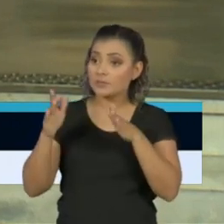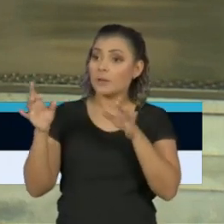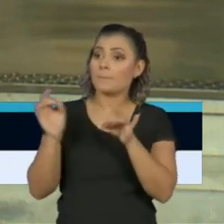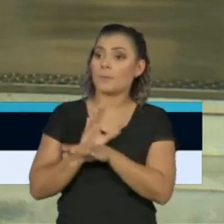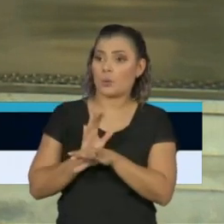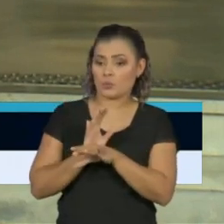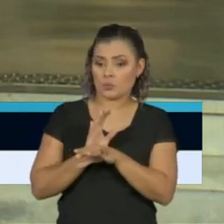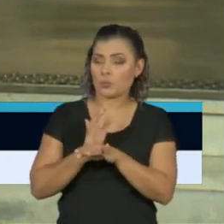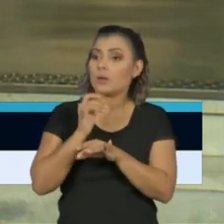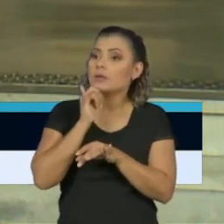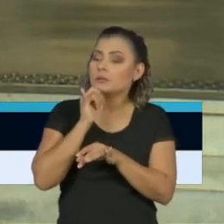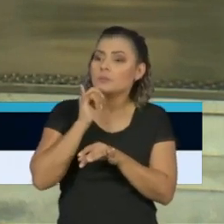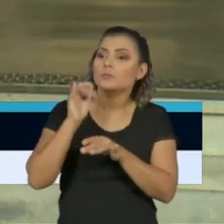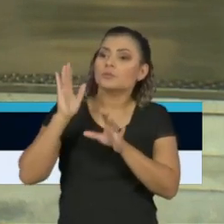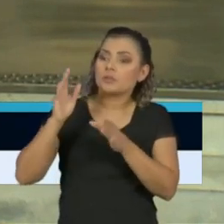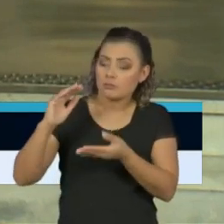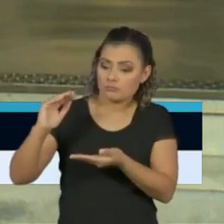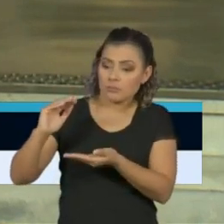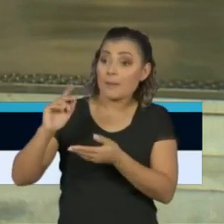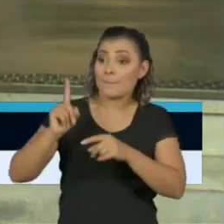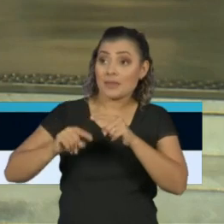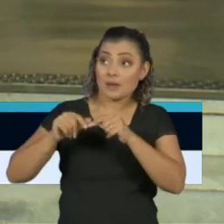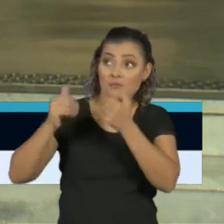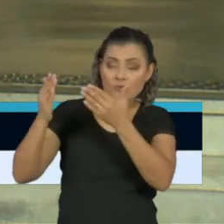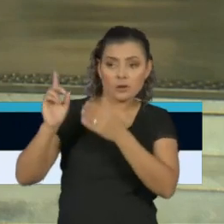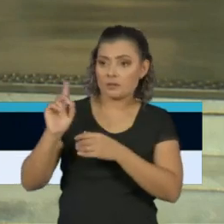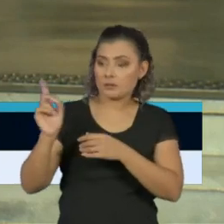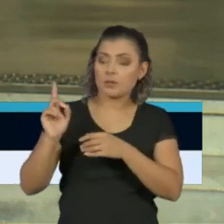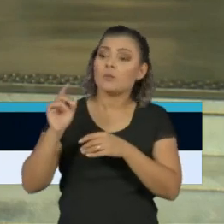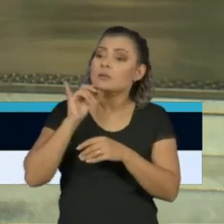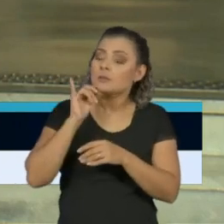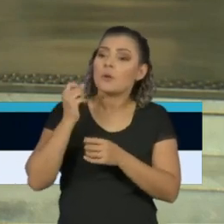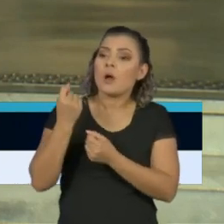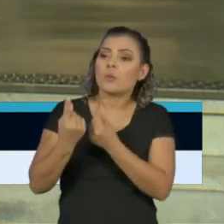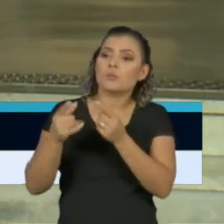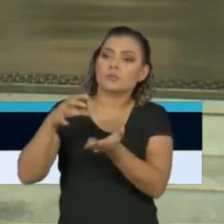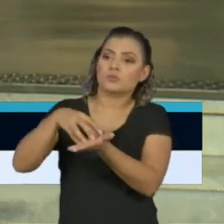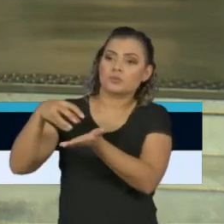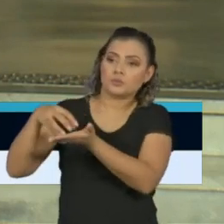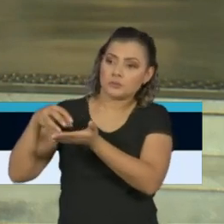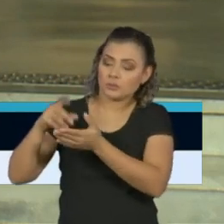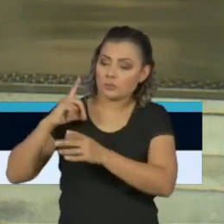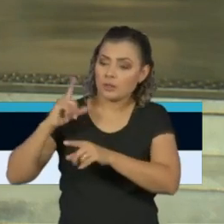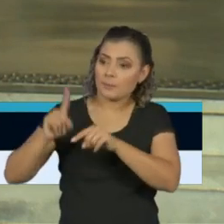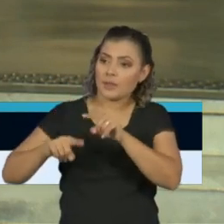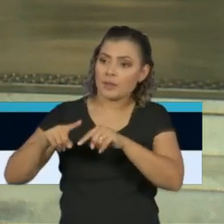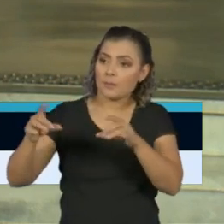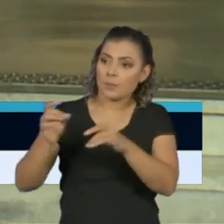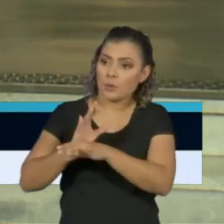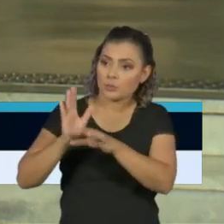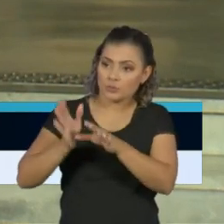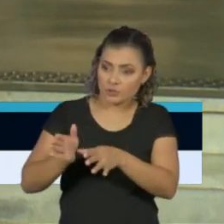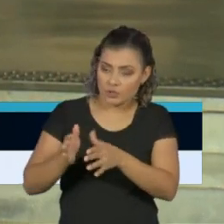não matéria-prima, mas sim exames prontos de algumas entidades, que é o que tem sido